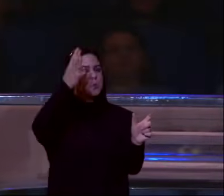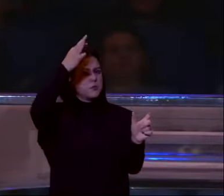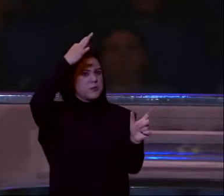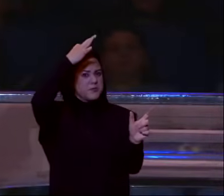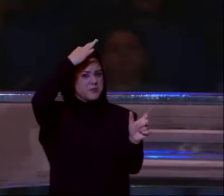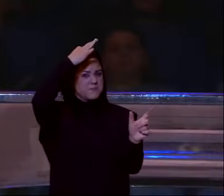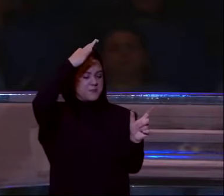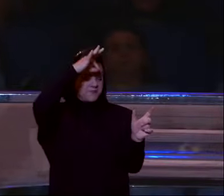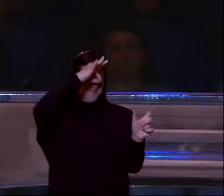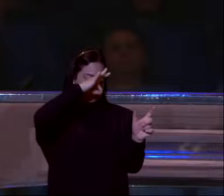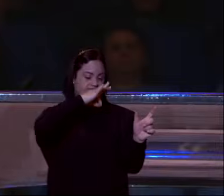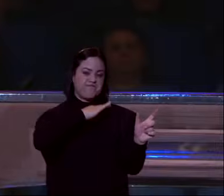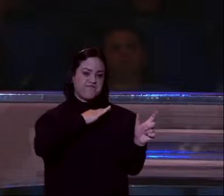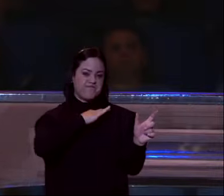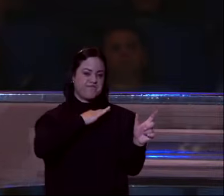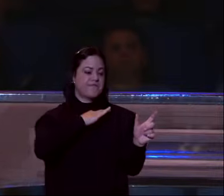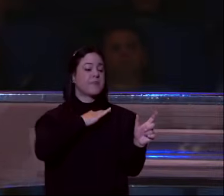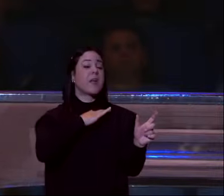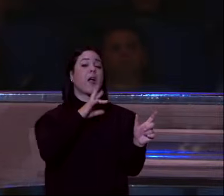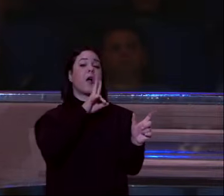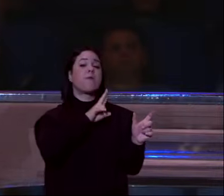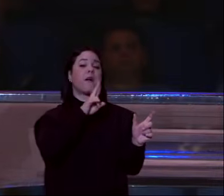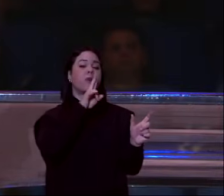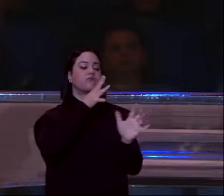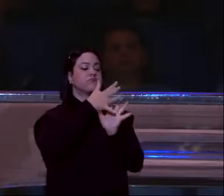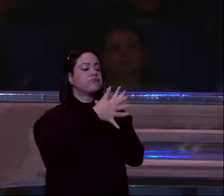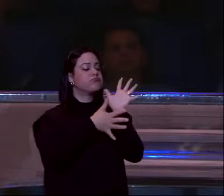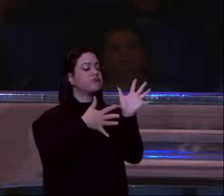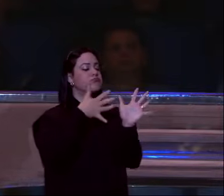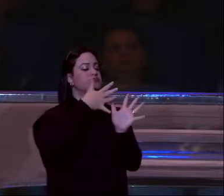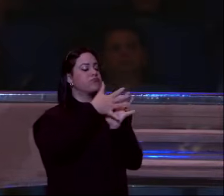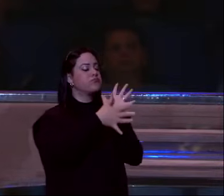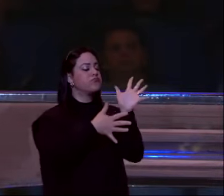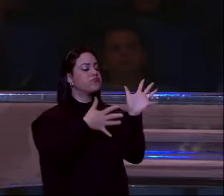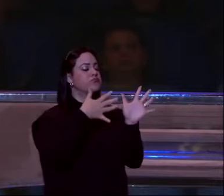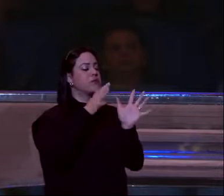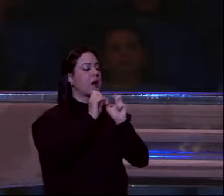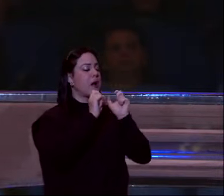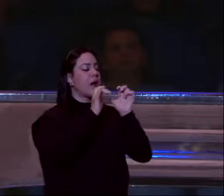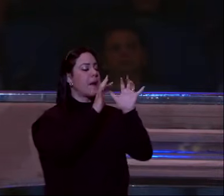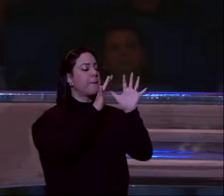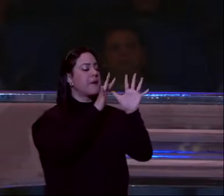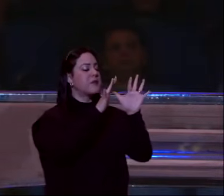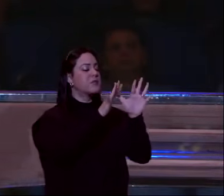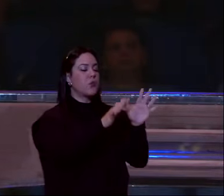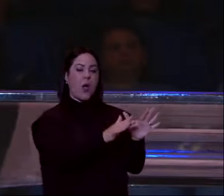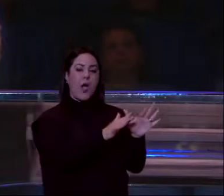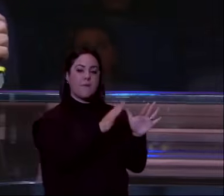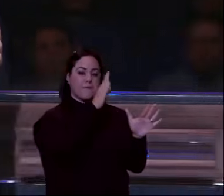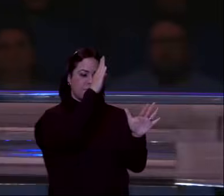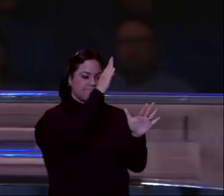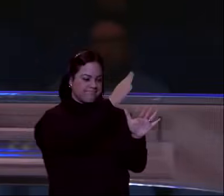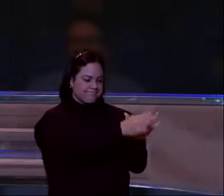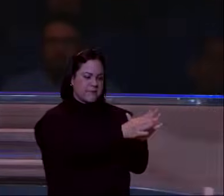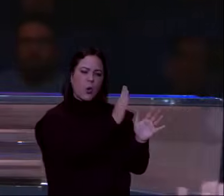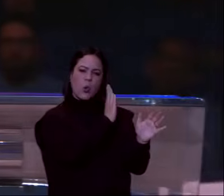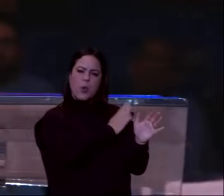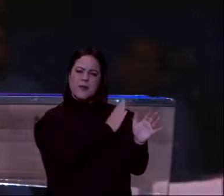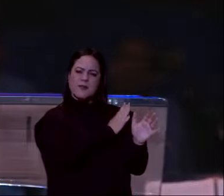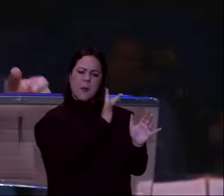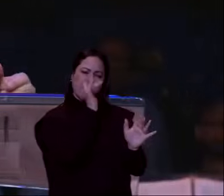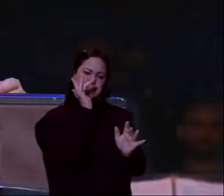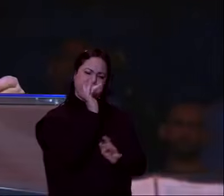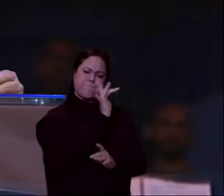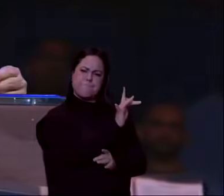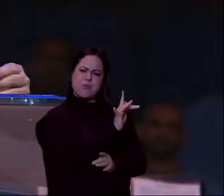Espírito que habita em você vai usar aquelas palavras abençoadoras para chegarem no coração daquelas pessoas